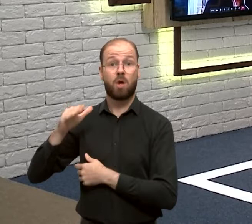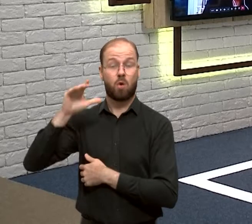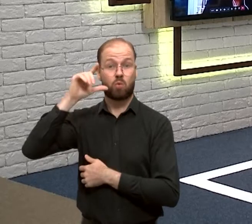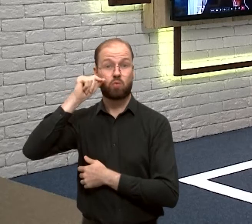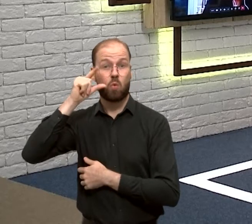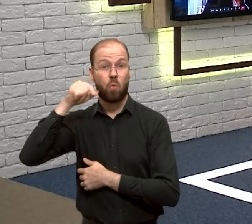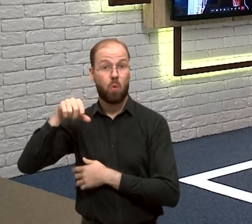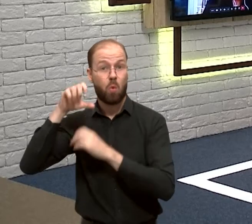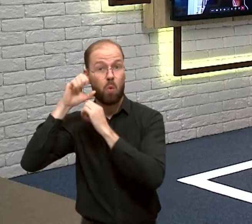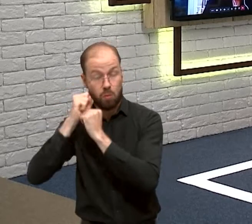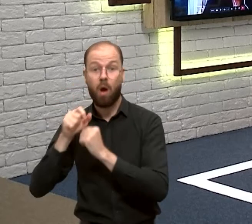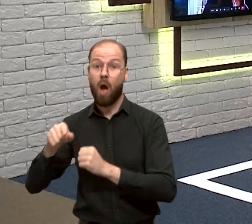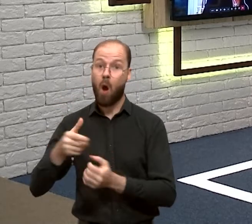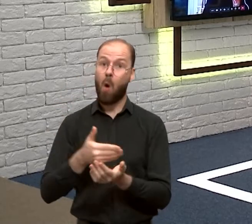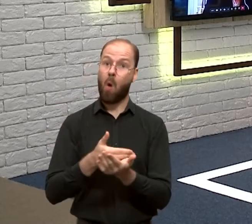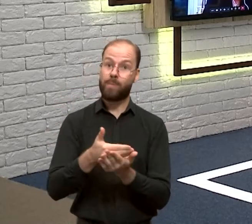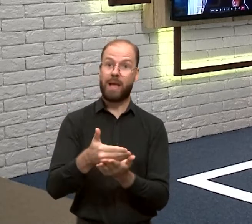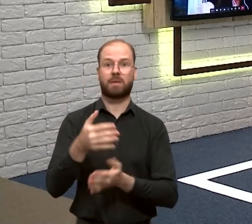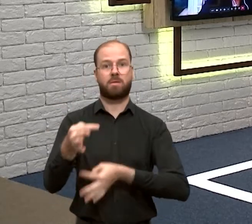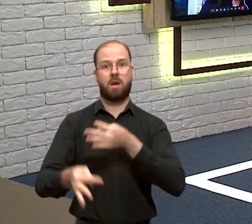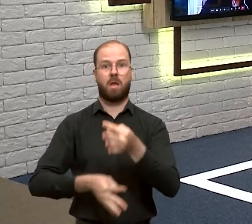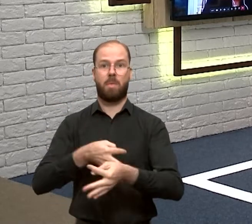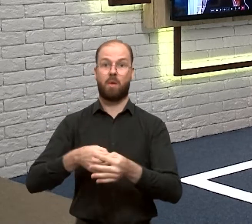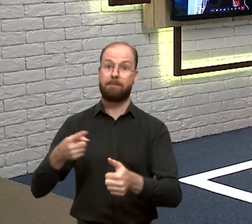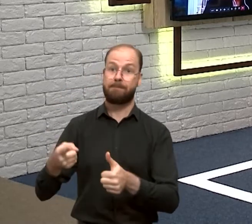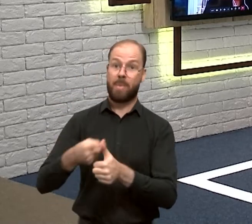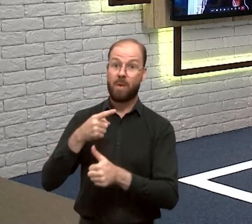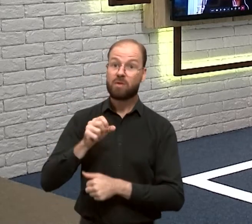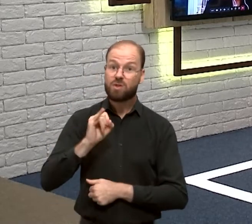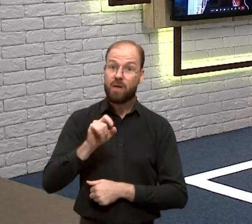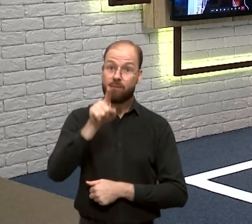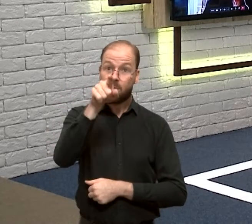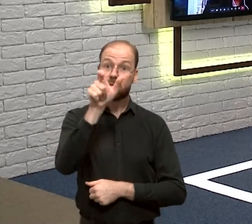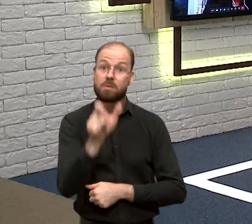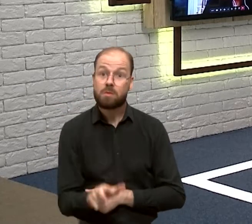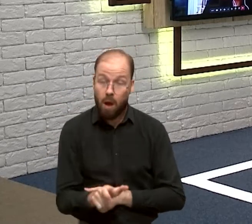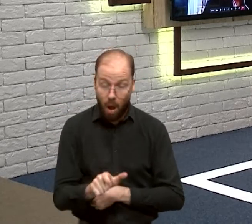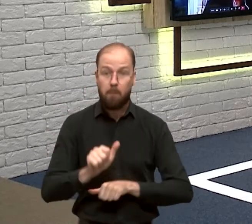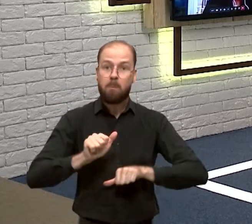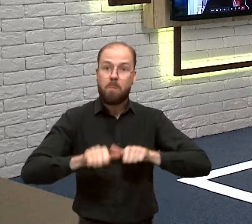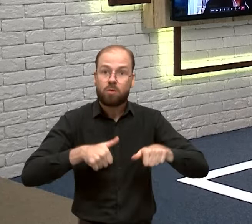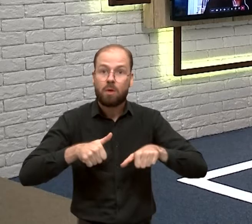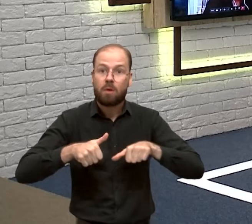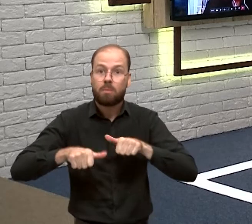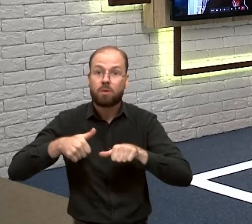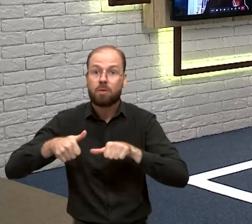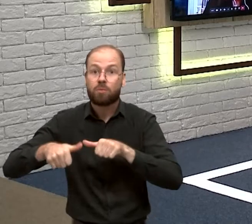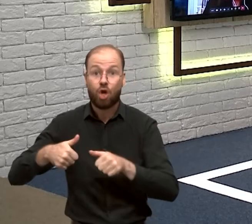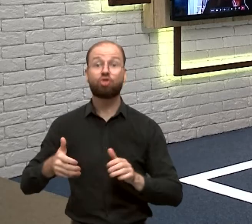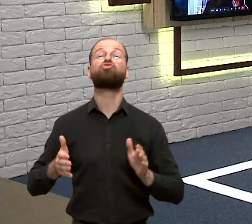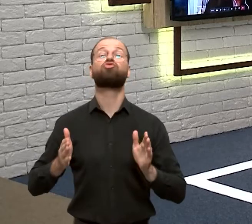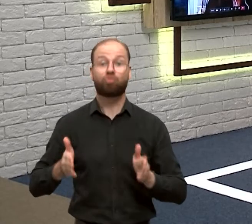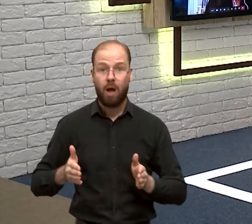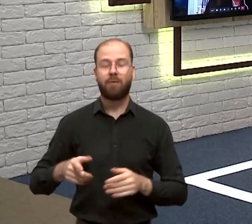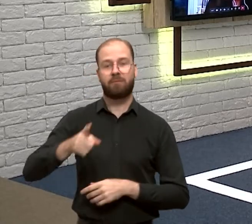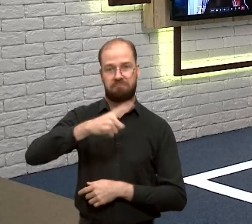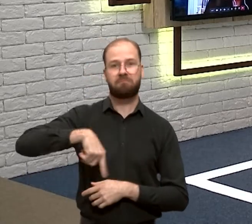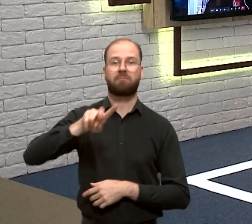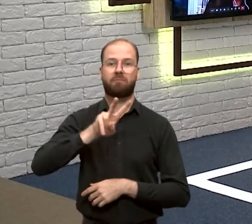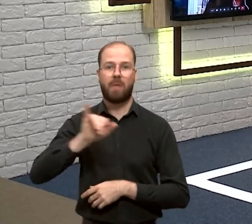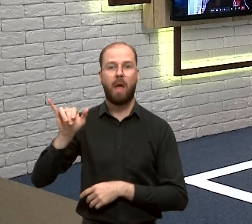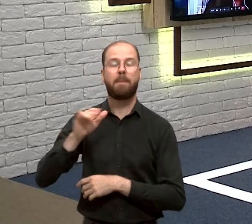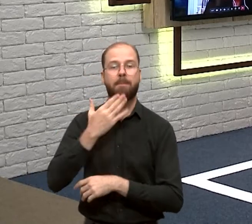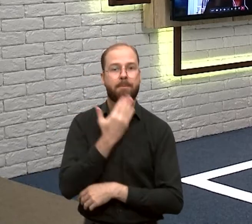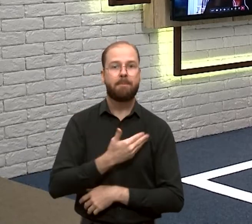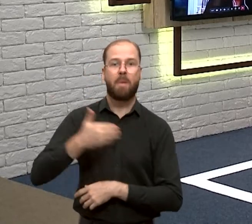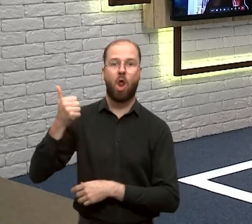primeira consulta com o paciente. Só de fazer essas mudanças já vai ter algum grau de melhora a depender de cada caso, dependendo também